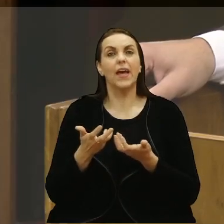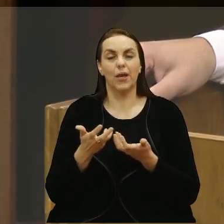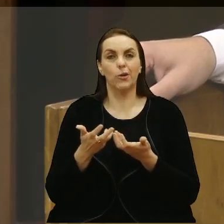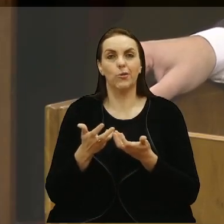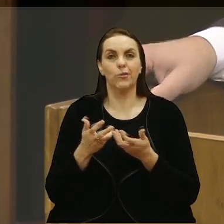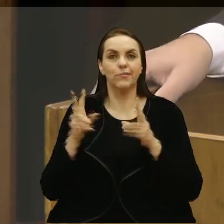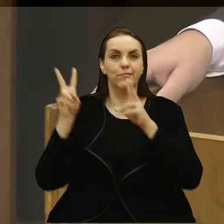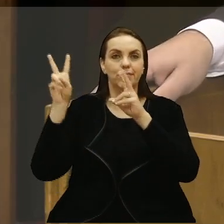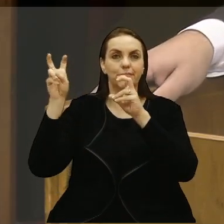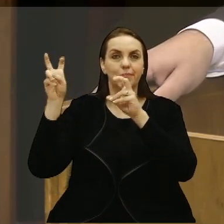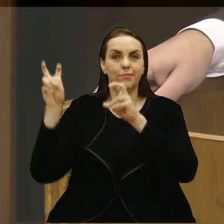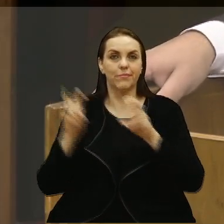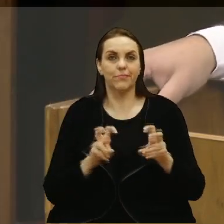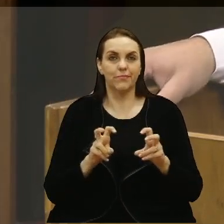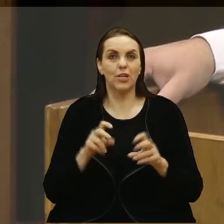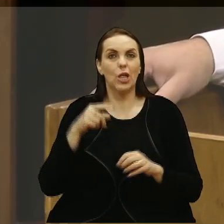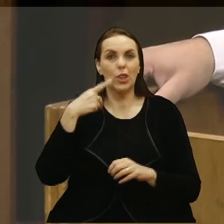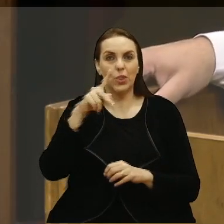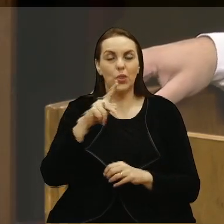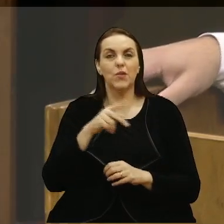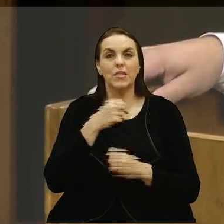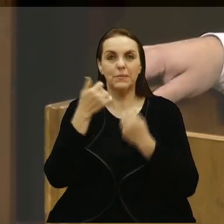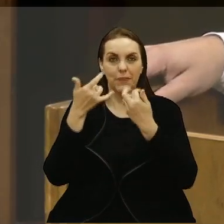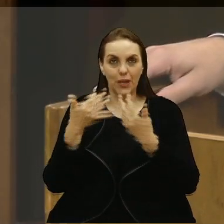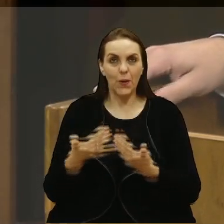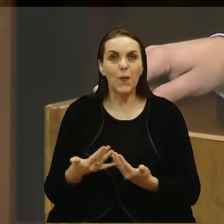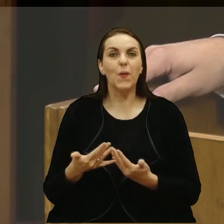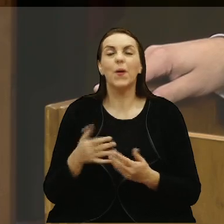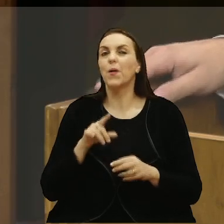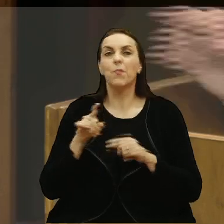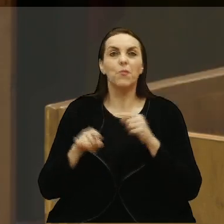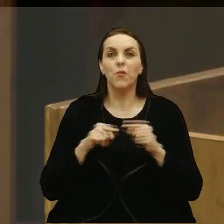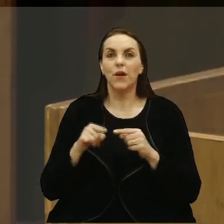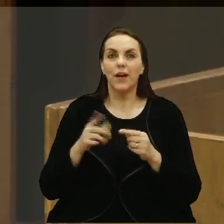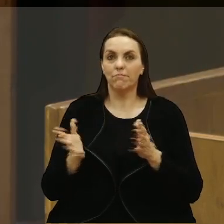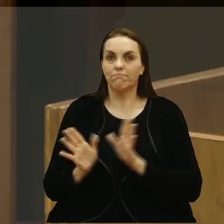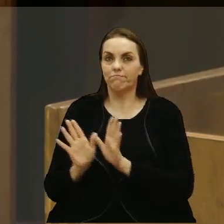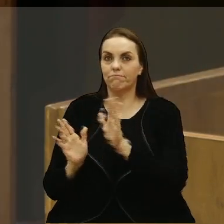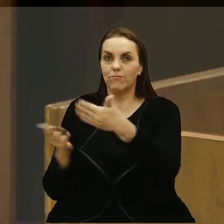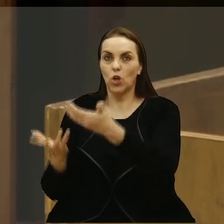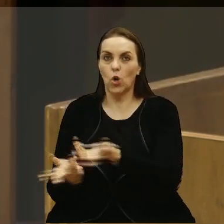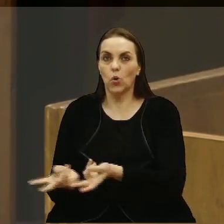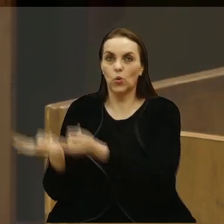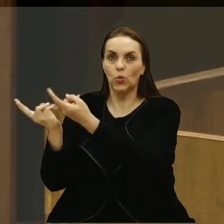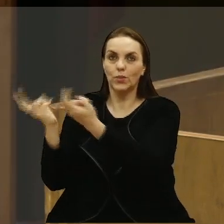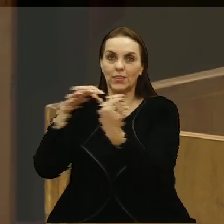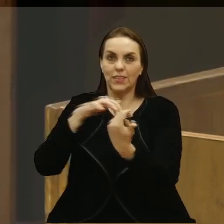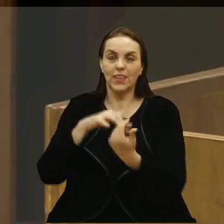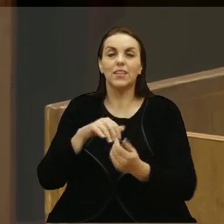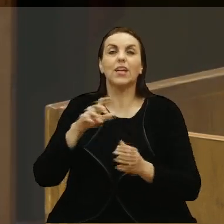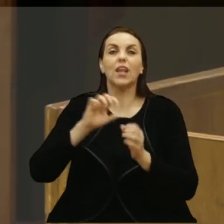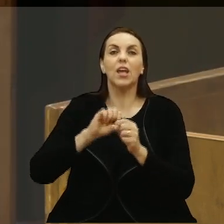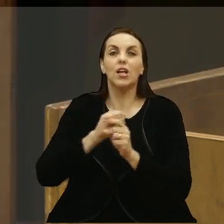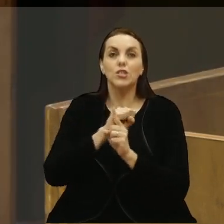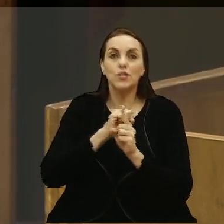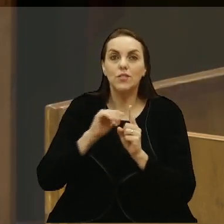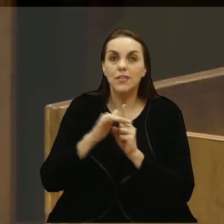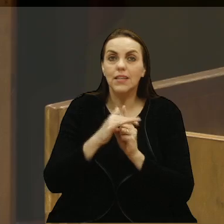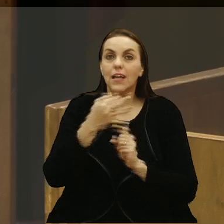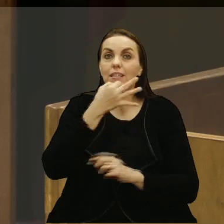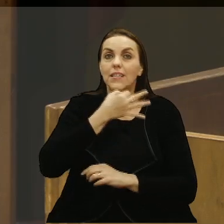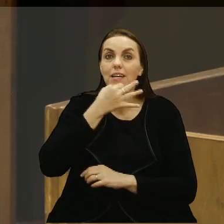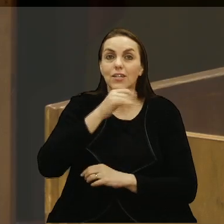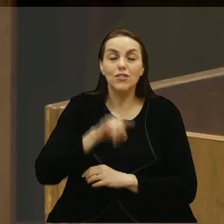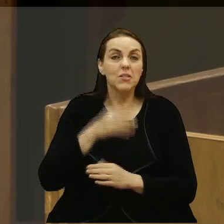parafrasear algo que o senhor disse aqui, referente aos containers. A sociedade caxiense perdeu a guerra para